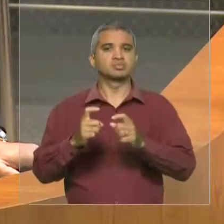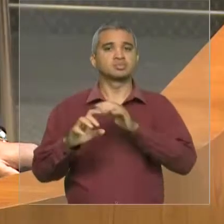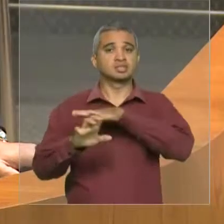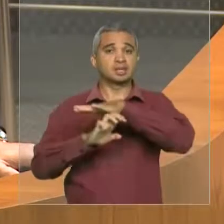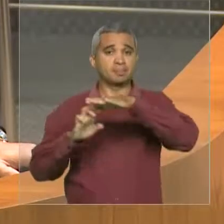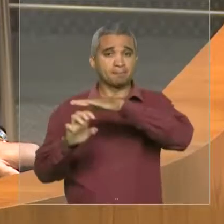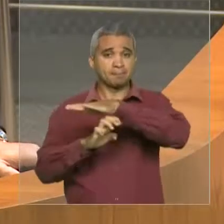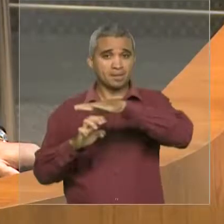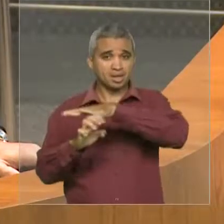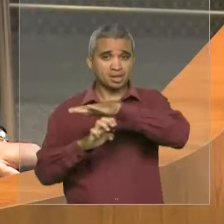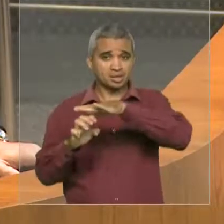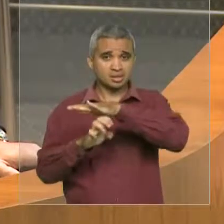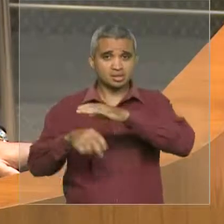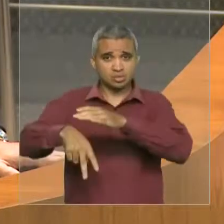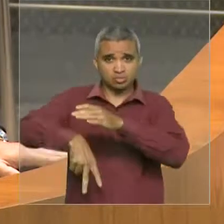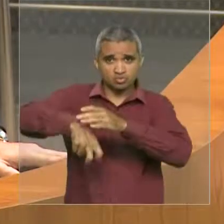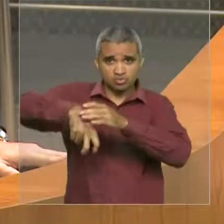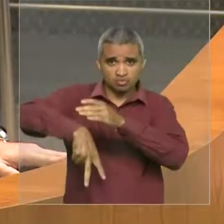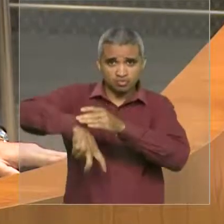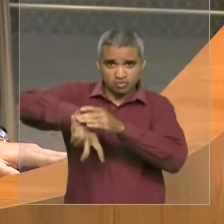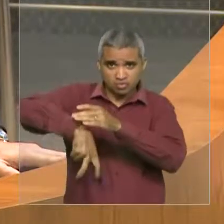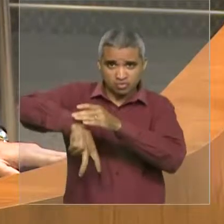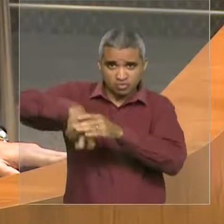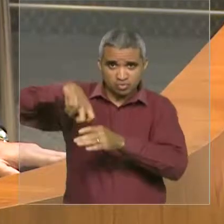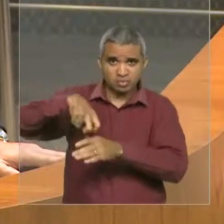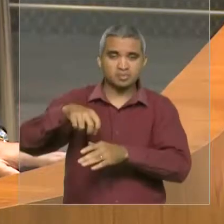desse gás, responsável, a empresa Eneva.